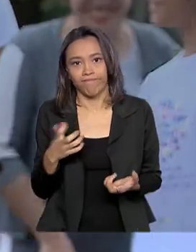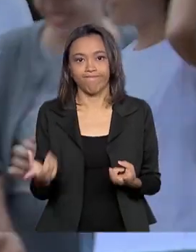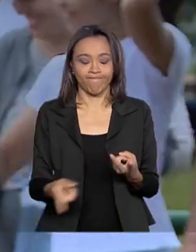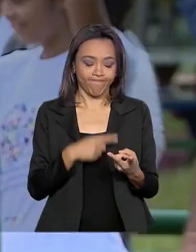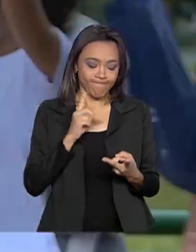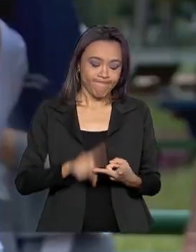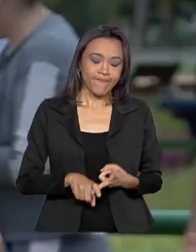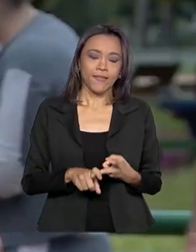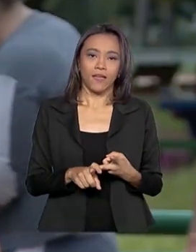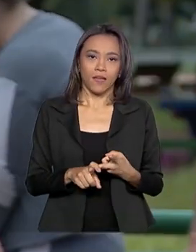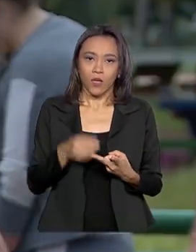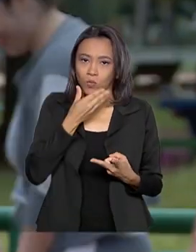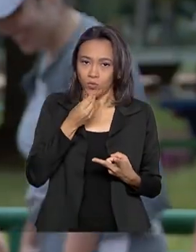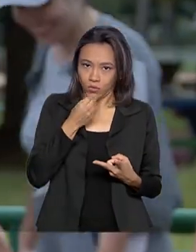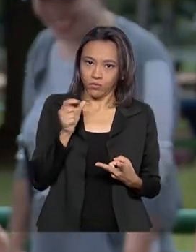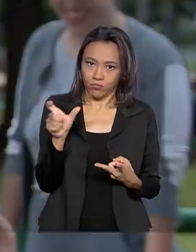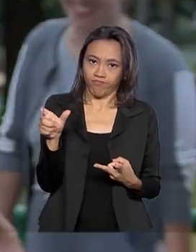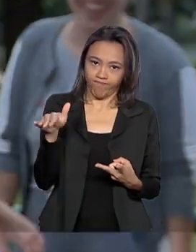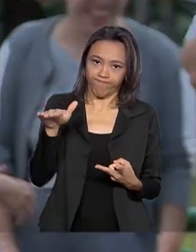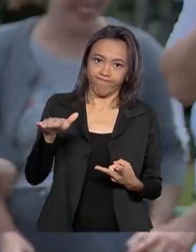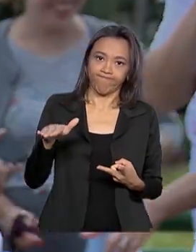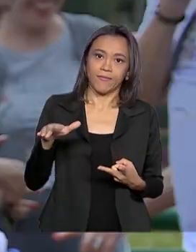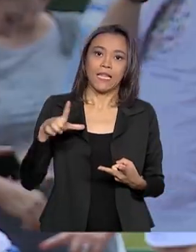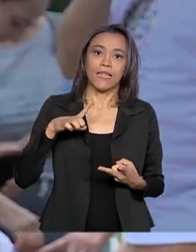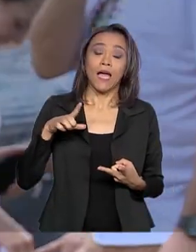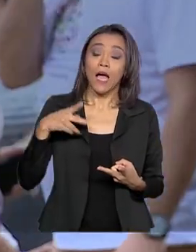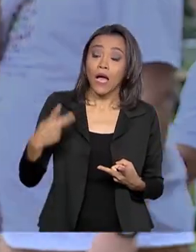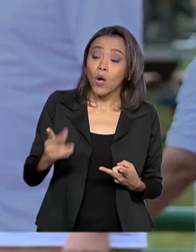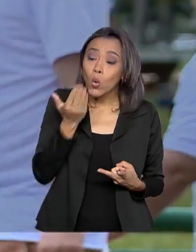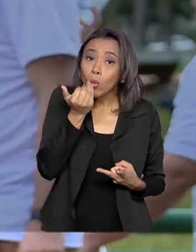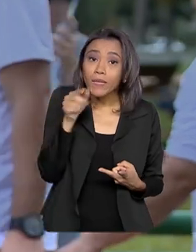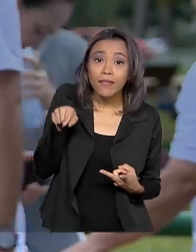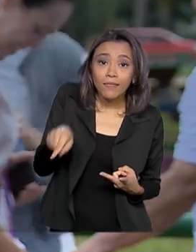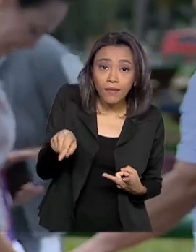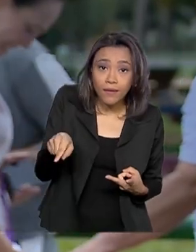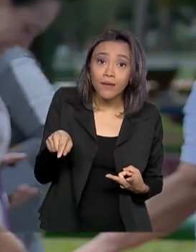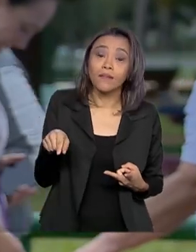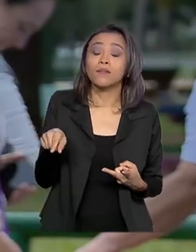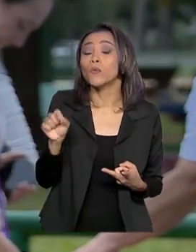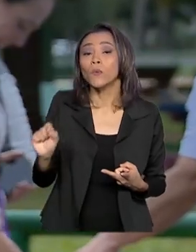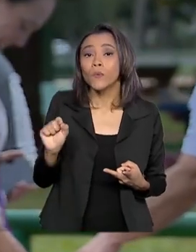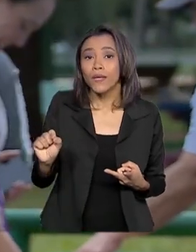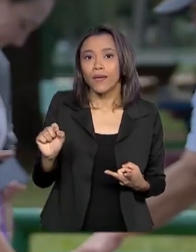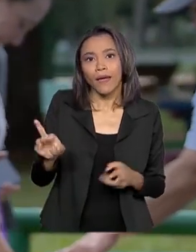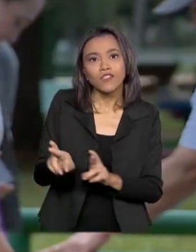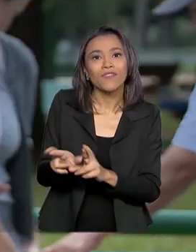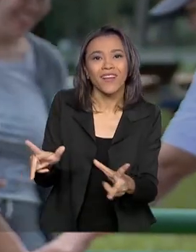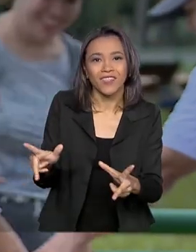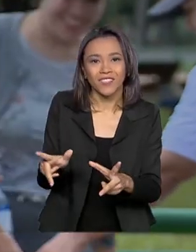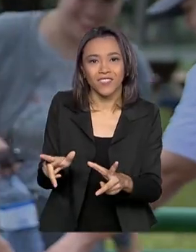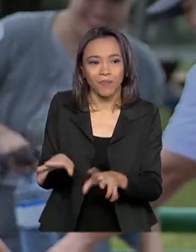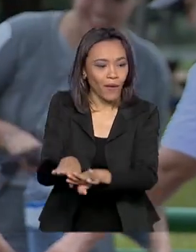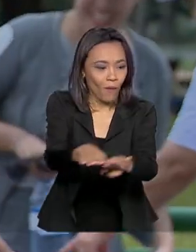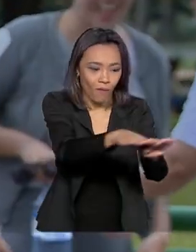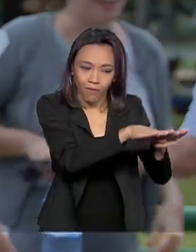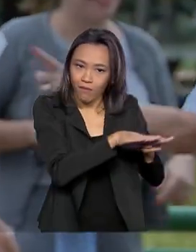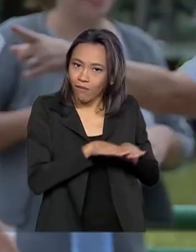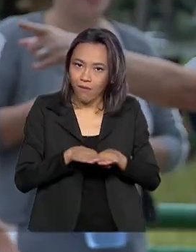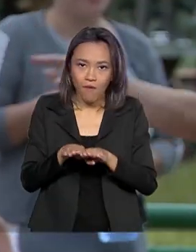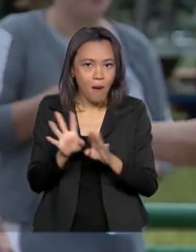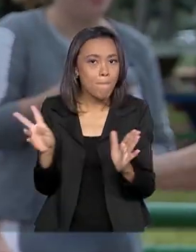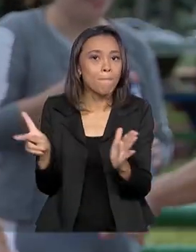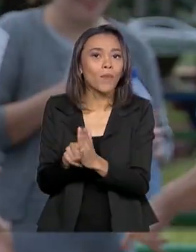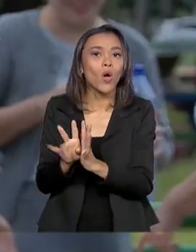tem... a alimentação dele tem que ser uma alimentação diferenciada, uma alimentação